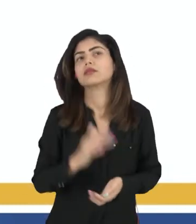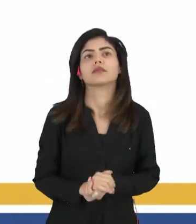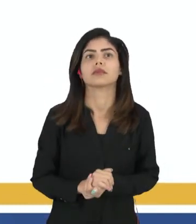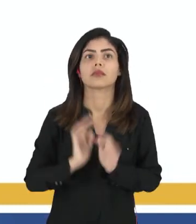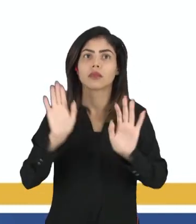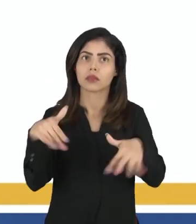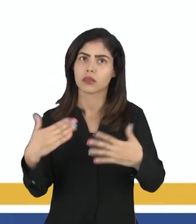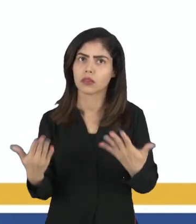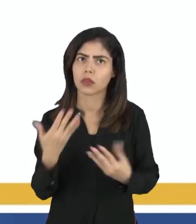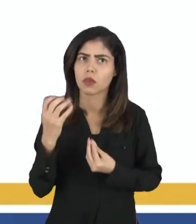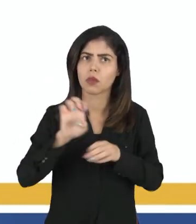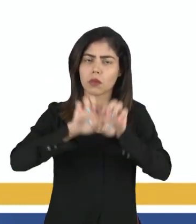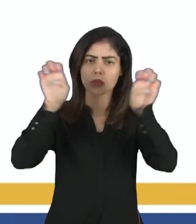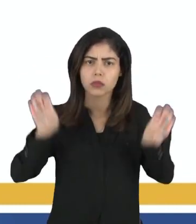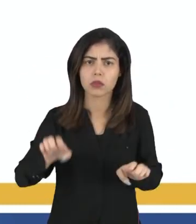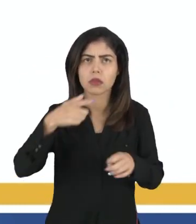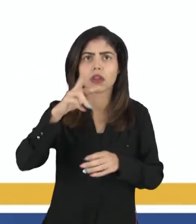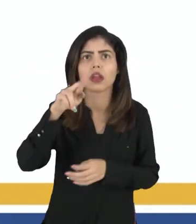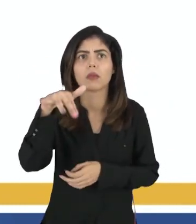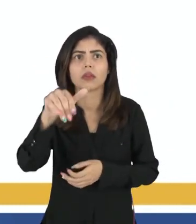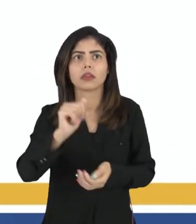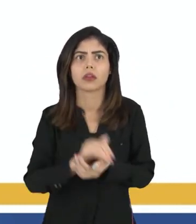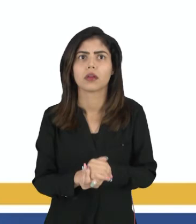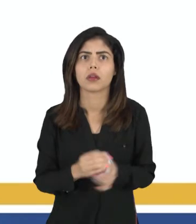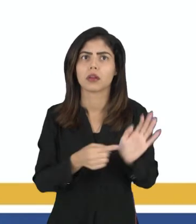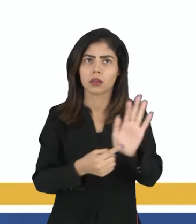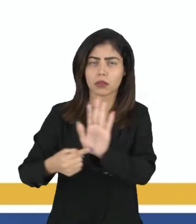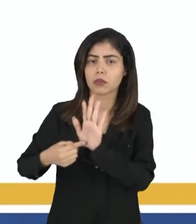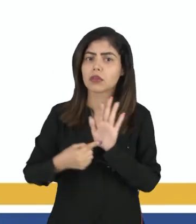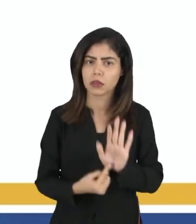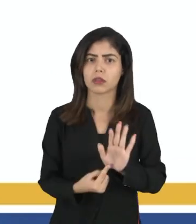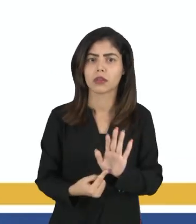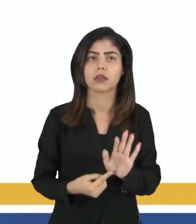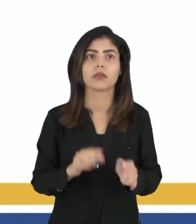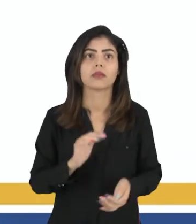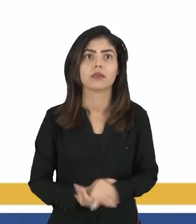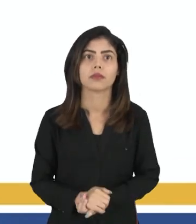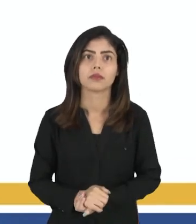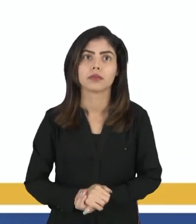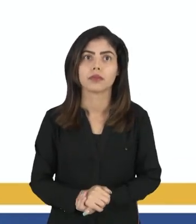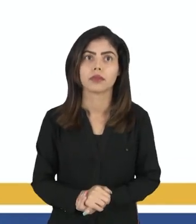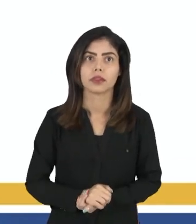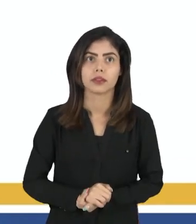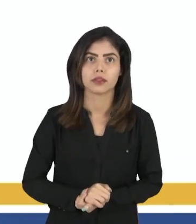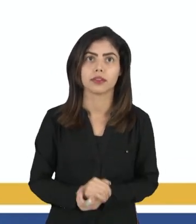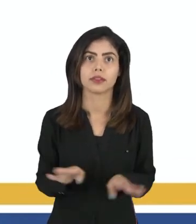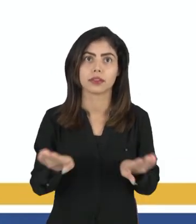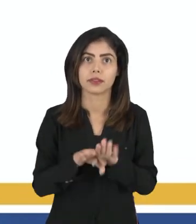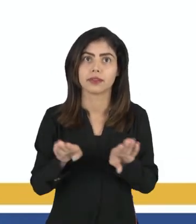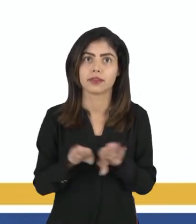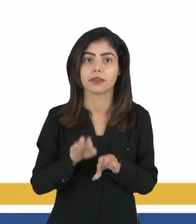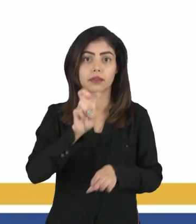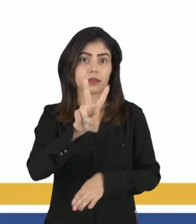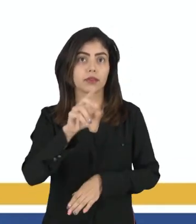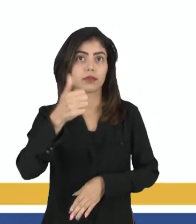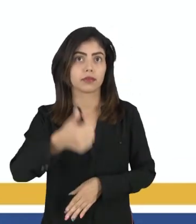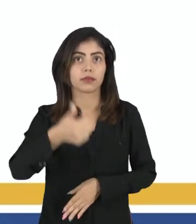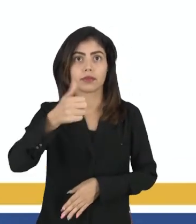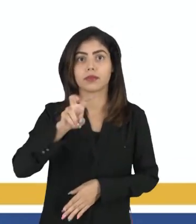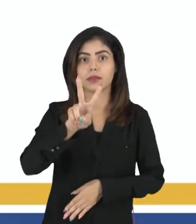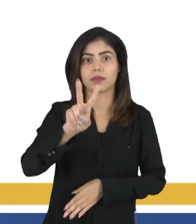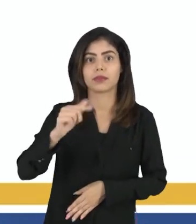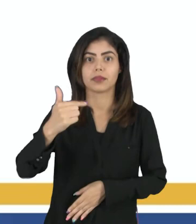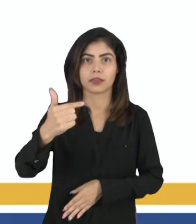entendimento. ¿Cuál es el esquema gramatical que se presenta en estas frases? ¿Y cómo son conocidos el V1 e